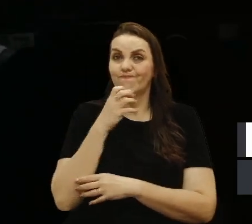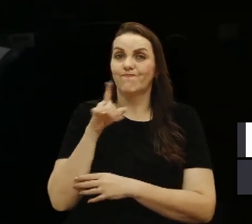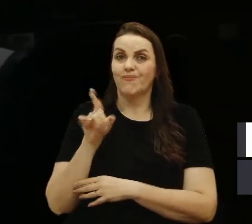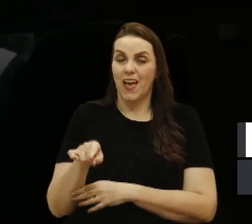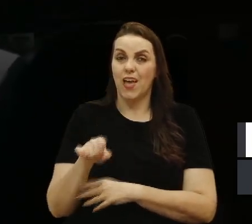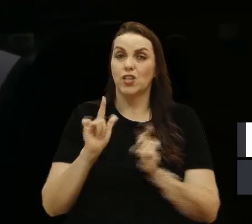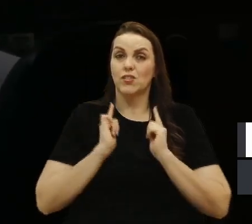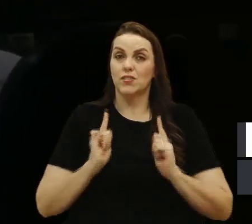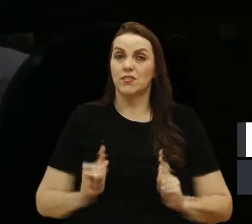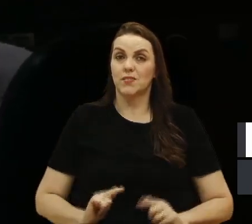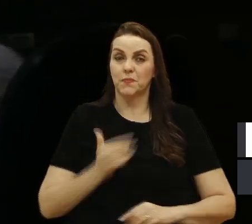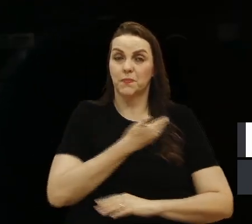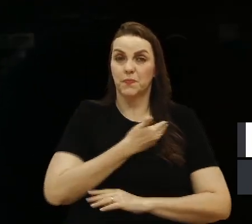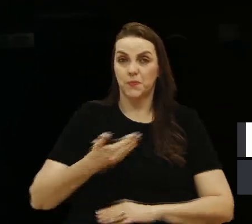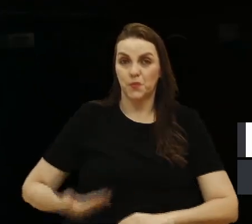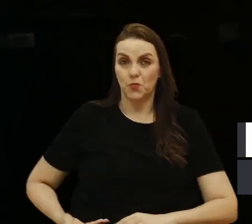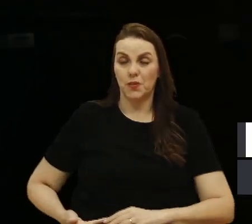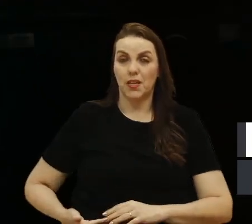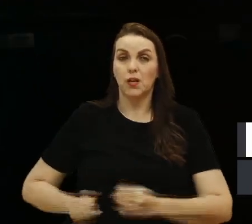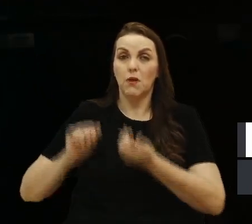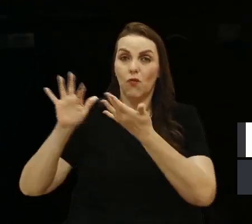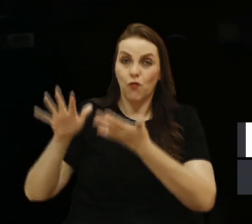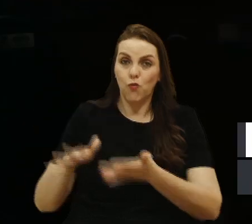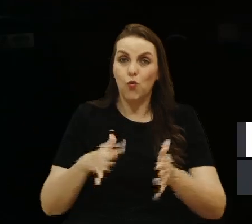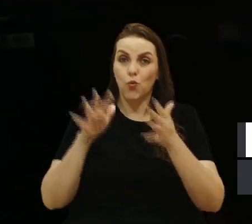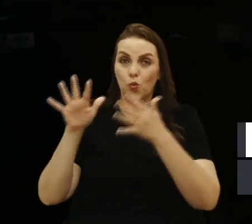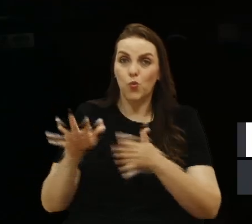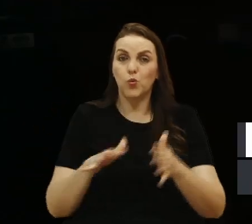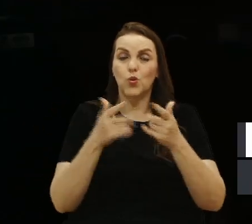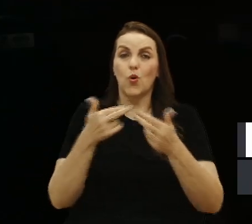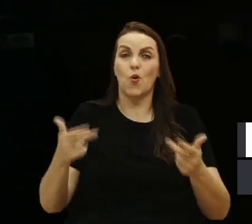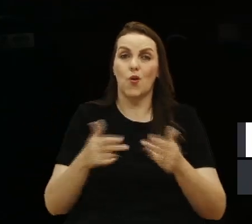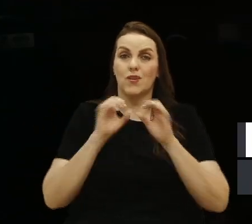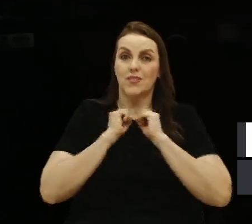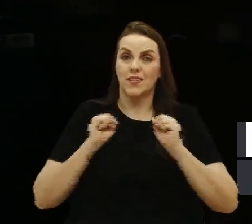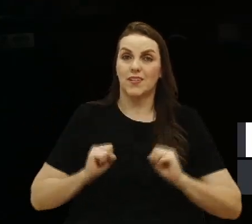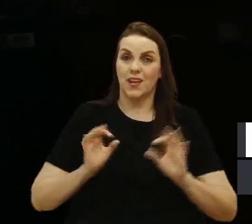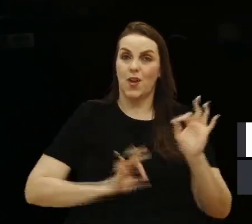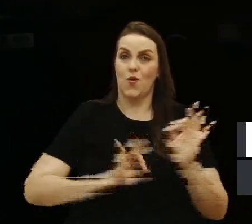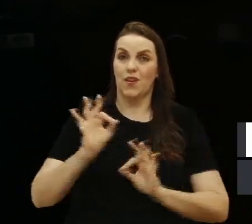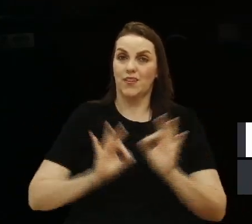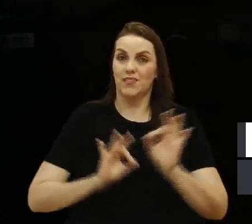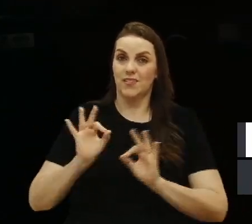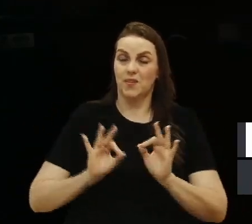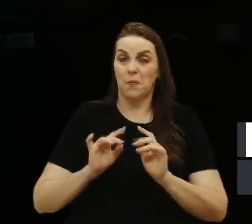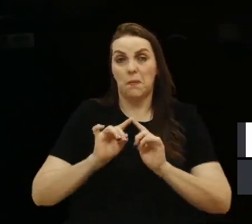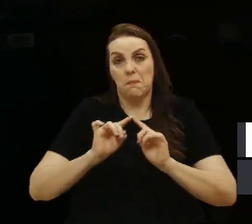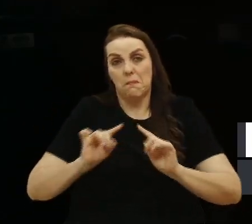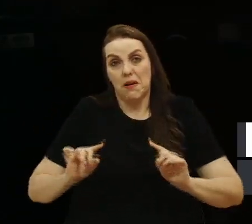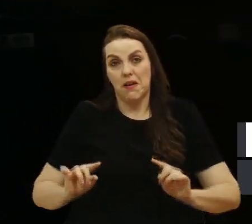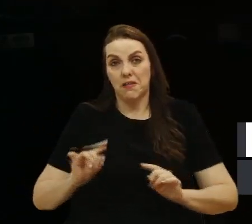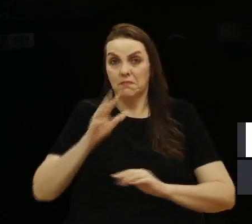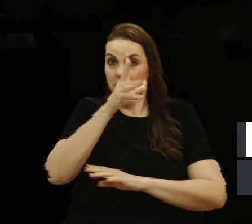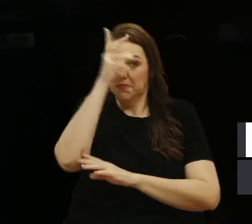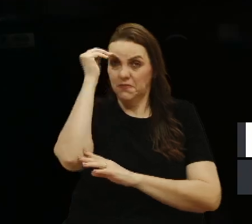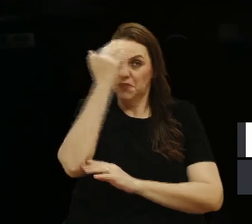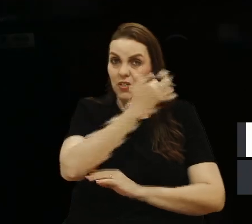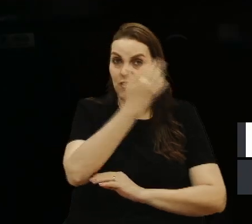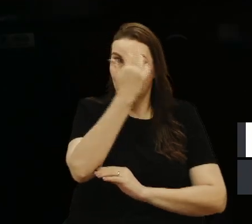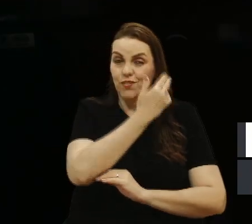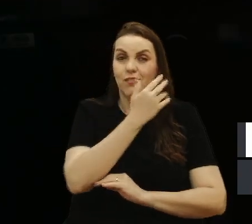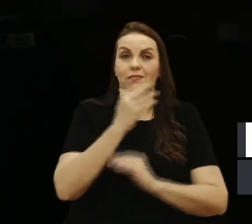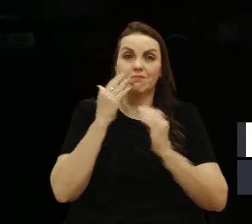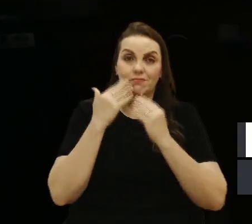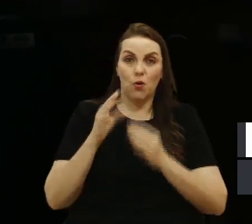gestão pública e dos fluxos que as nossas secretarias são organizadas. Mas se o prefeito, se quem está à frente da